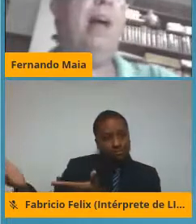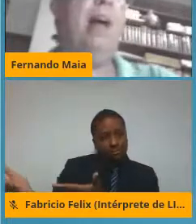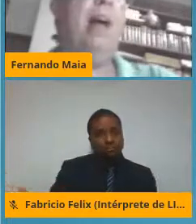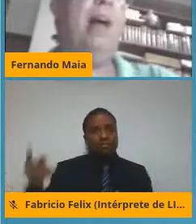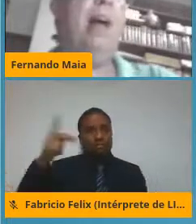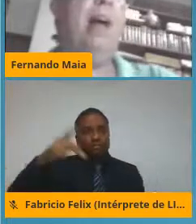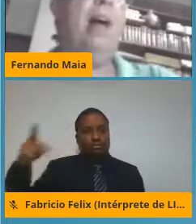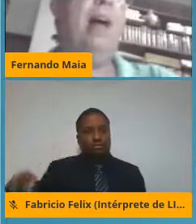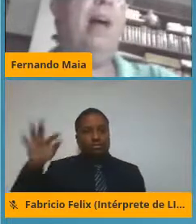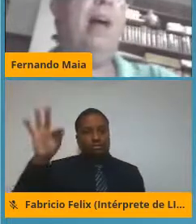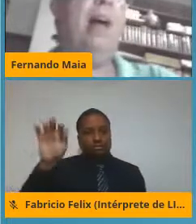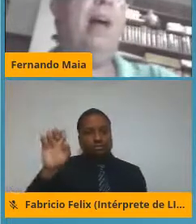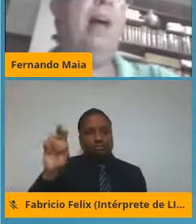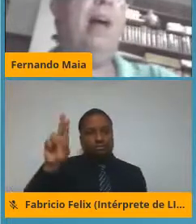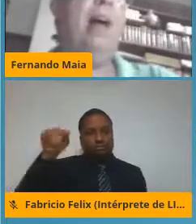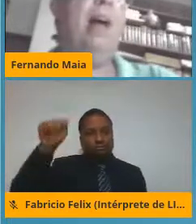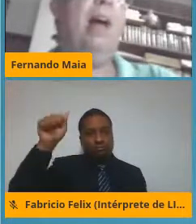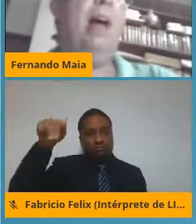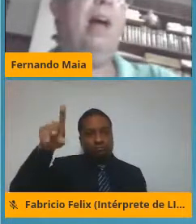professor Fernando Ramos.